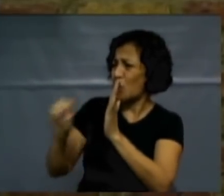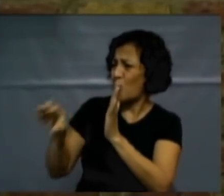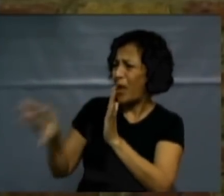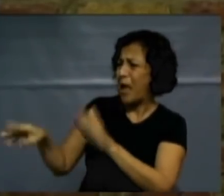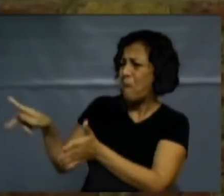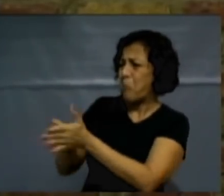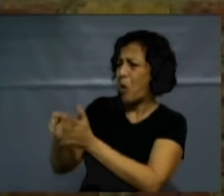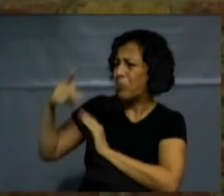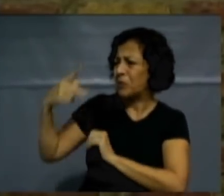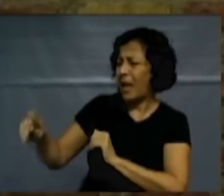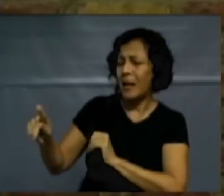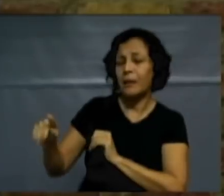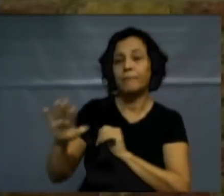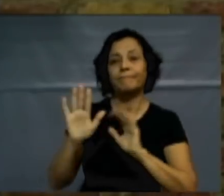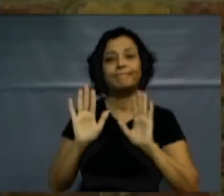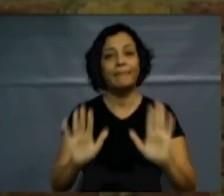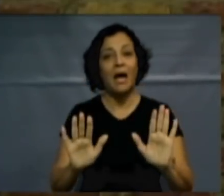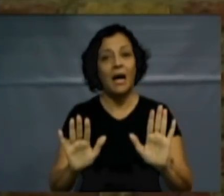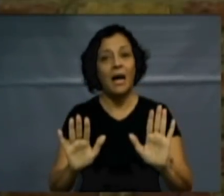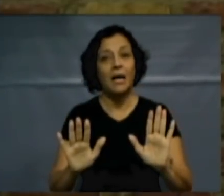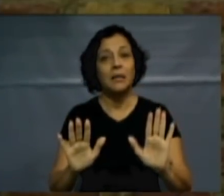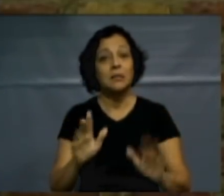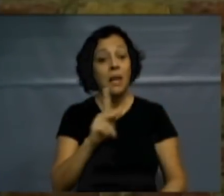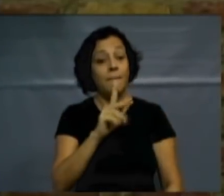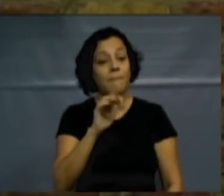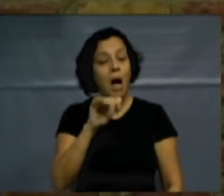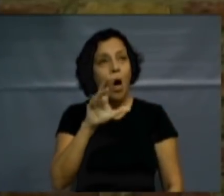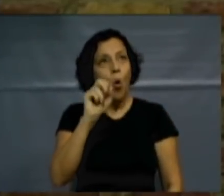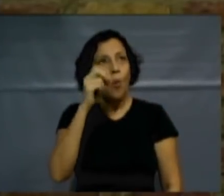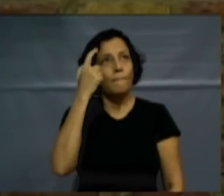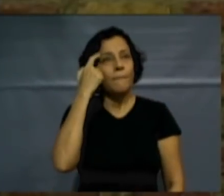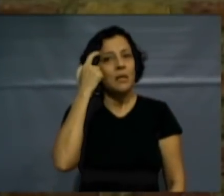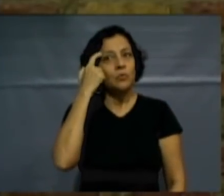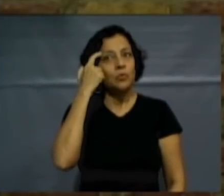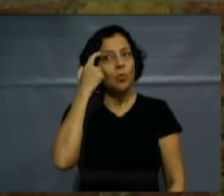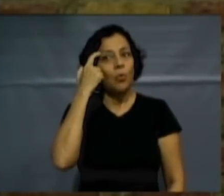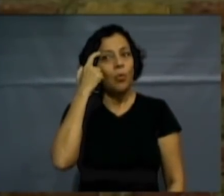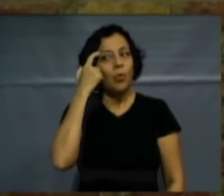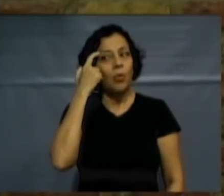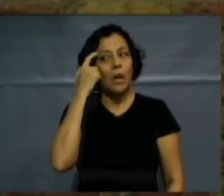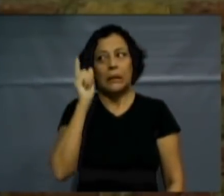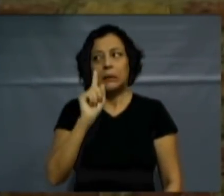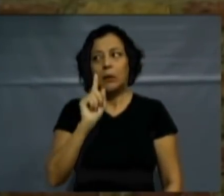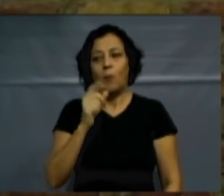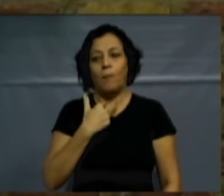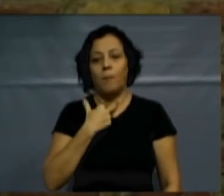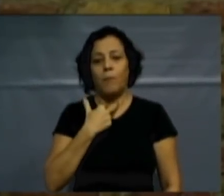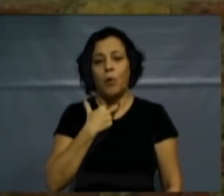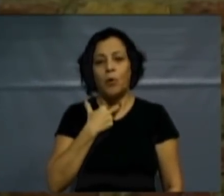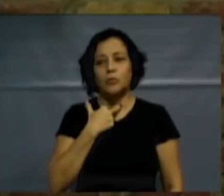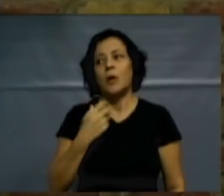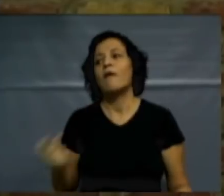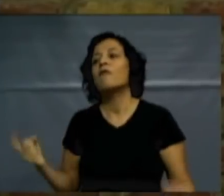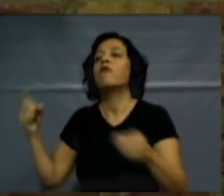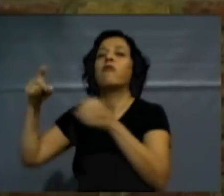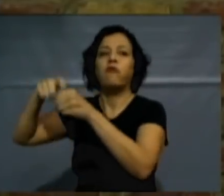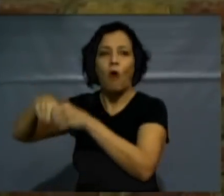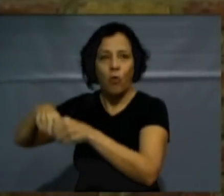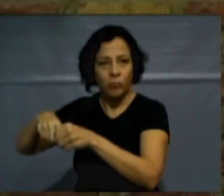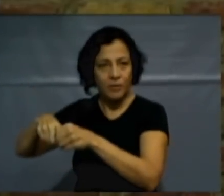Mas aí Paulo foi tomado do espírito da racionalidade e o que ele fez? Ele desvia a sua rota e volta até a casa do